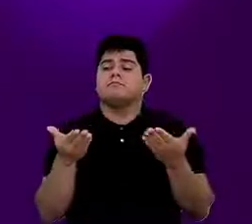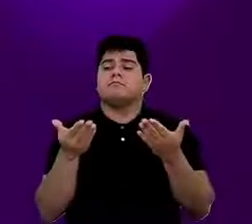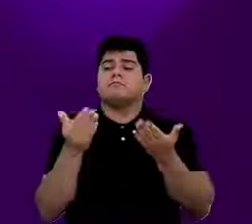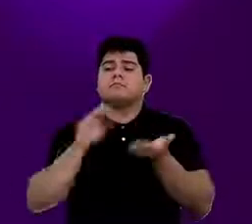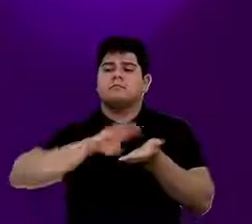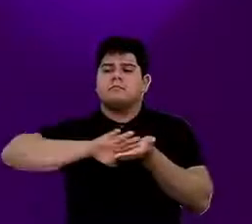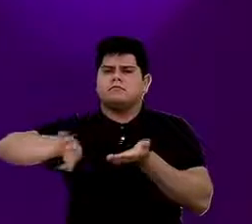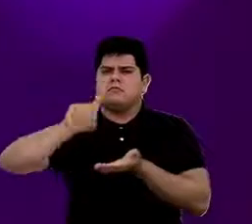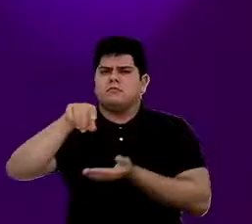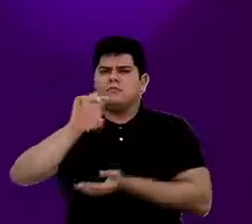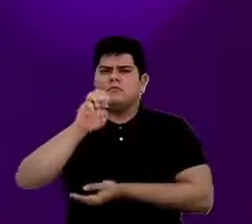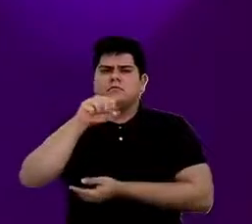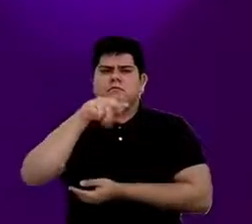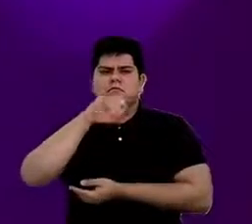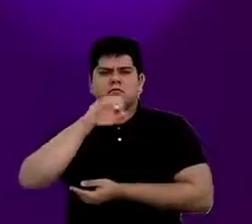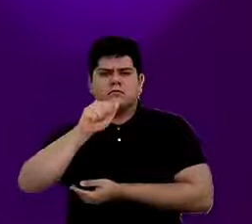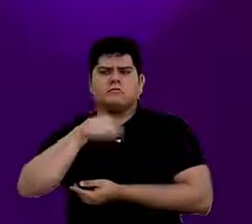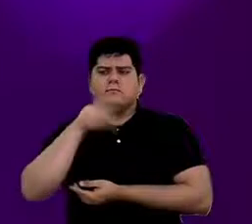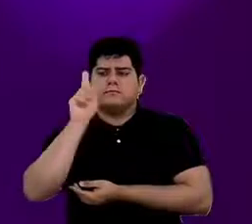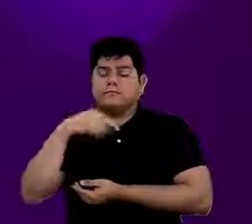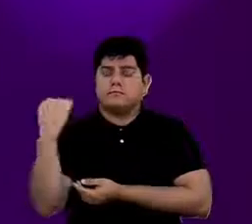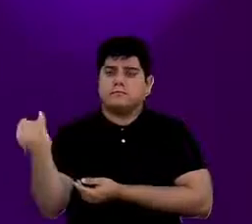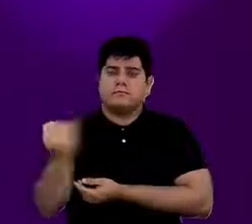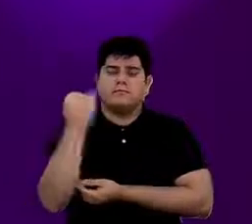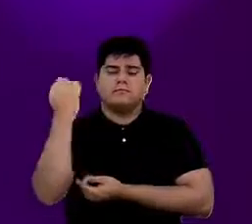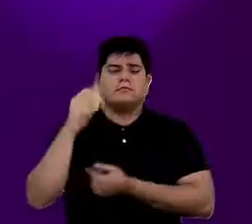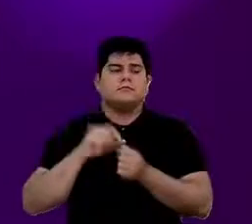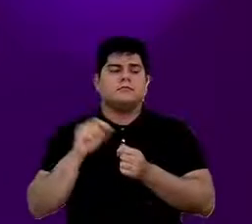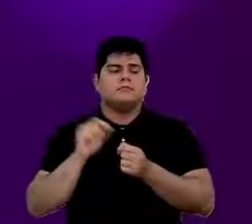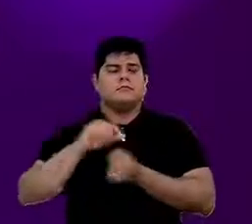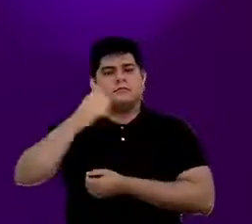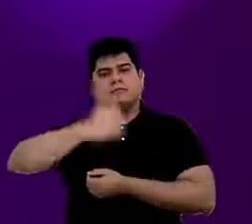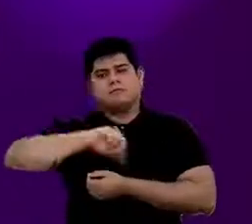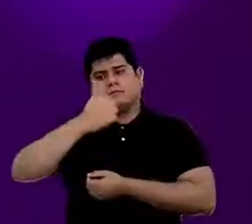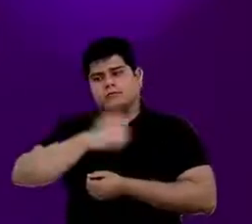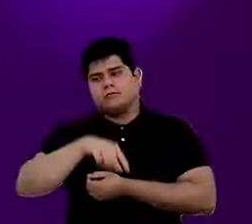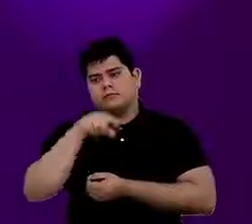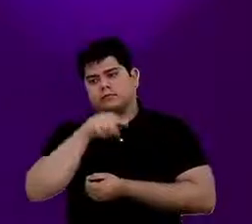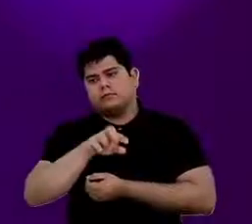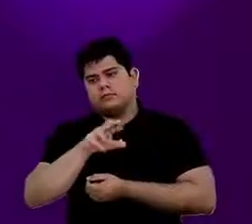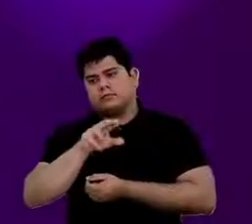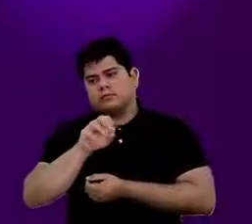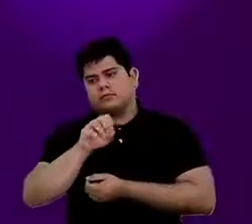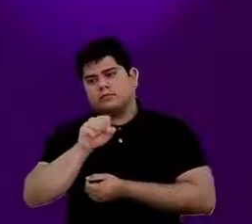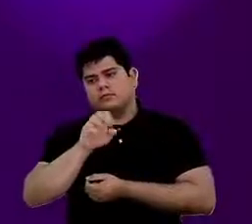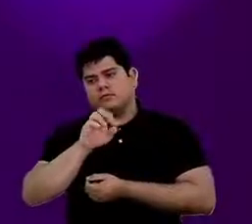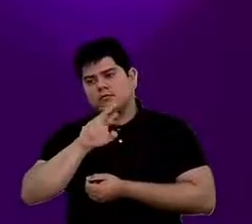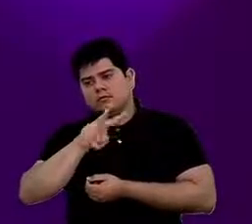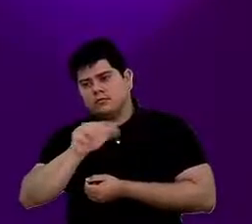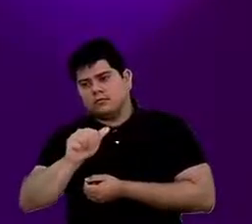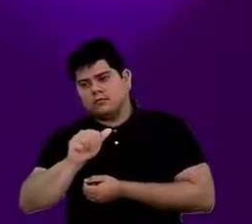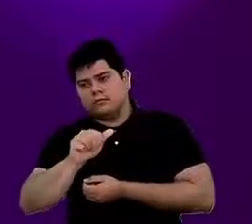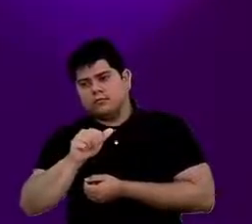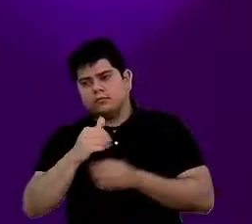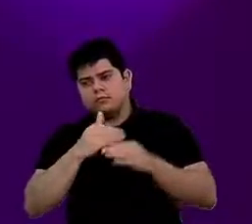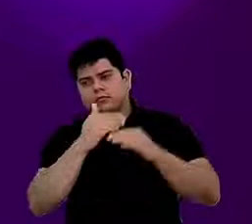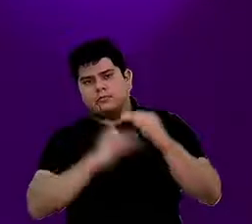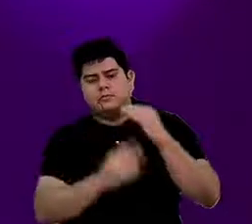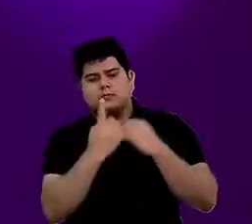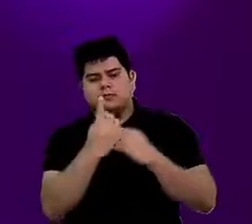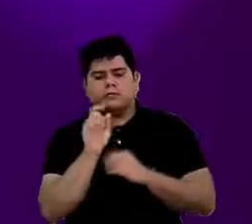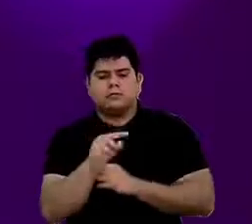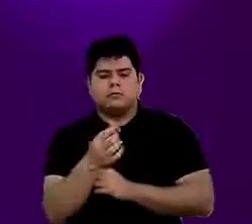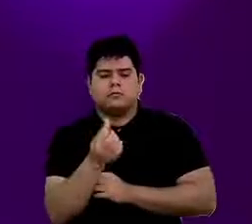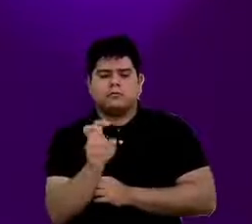isquemia balanceada, é fundamental fazer a avaliação da reserva de fluxo, está baixa, 1,65.